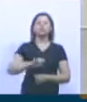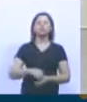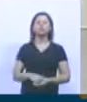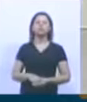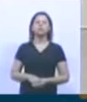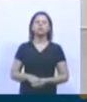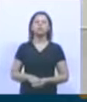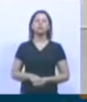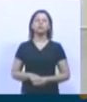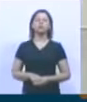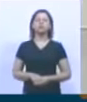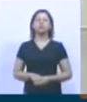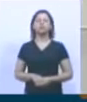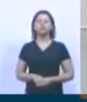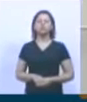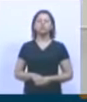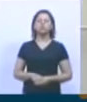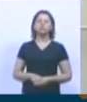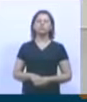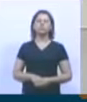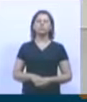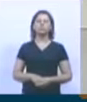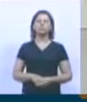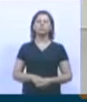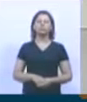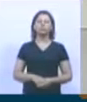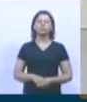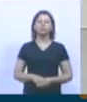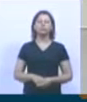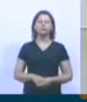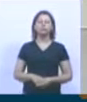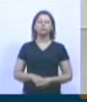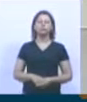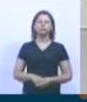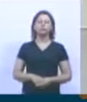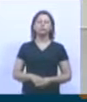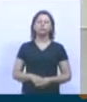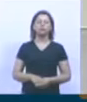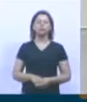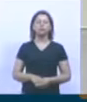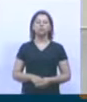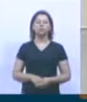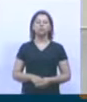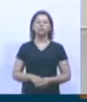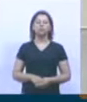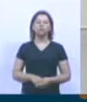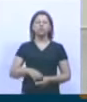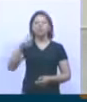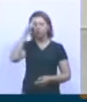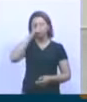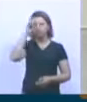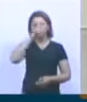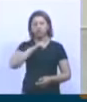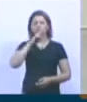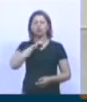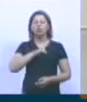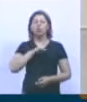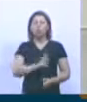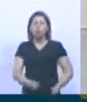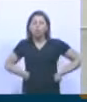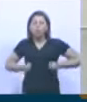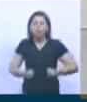man paralyzed being brought in front of Jesus to the hole in the roof. O Espírito me fez lembrar daquela história do paralítico que